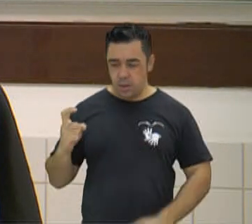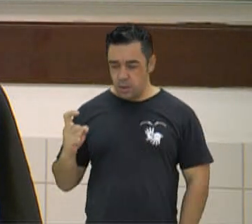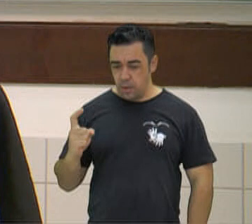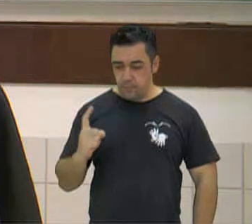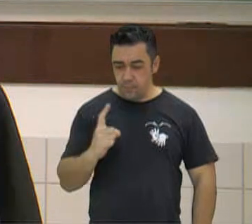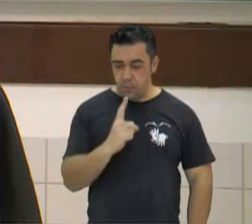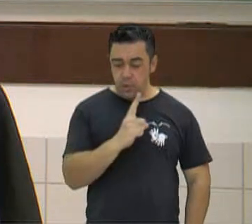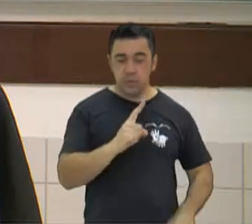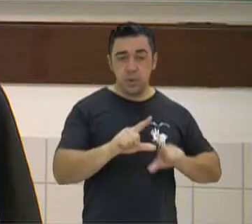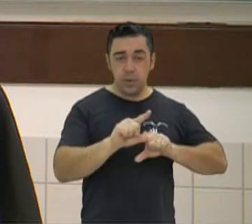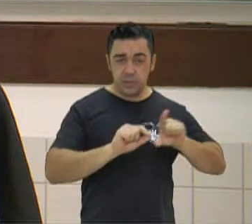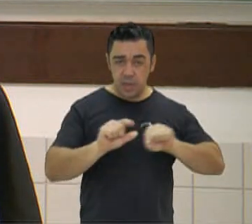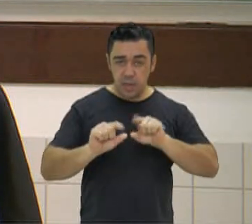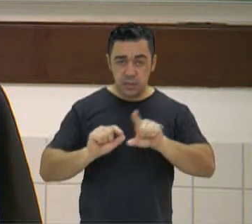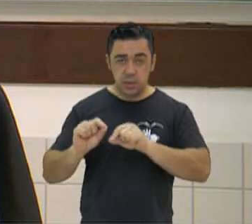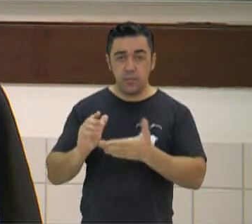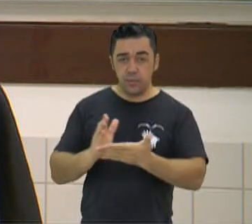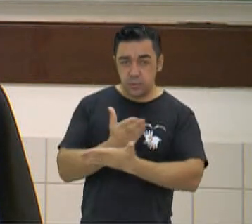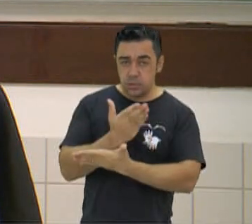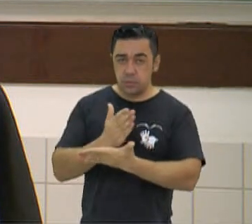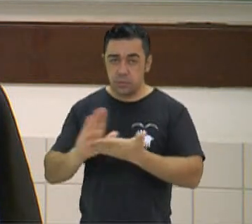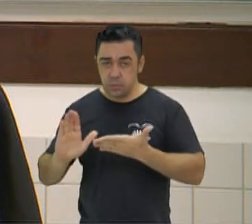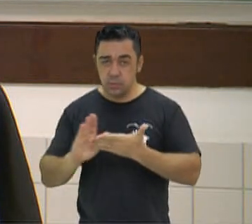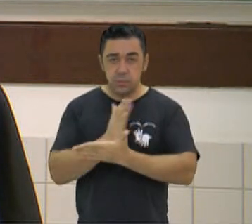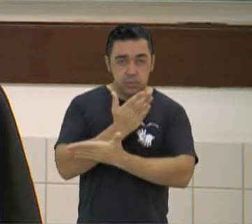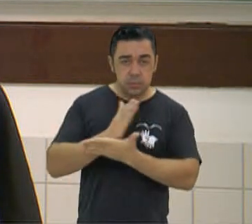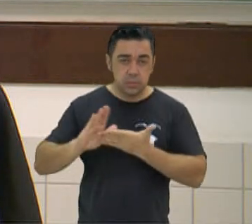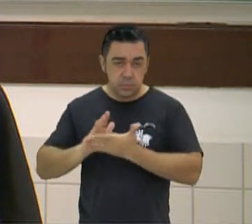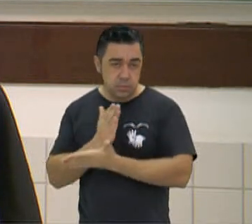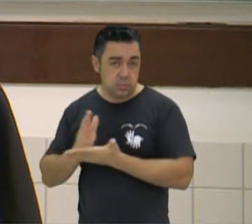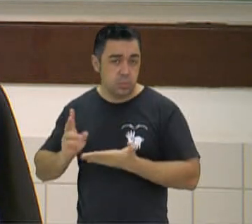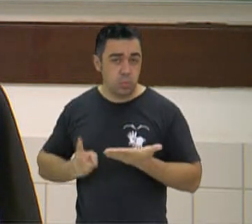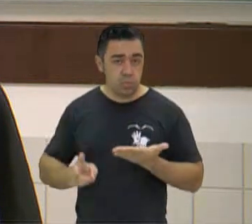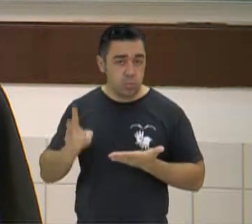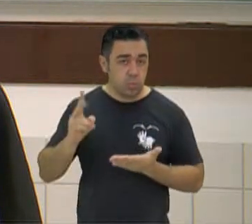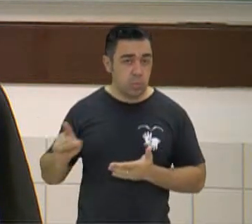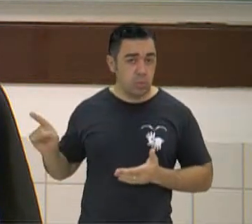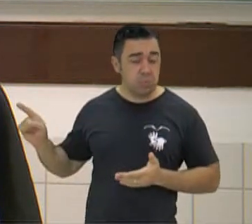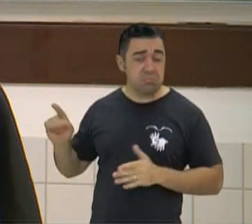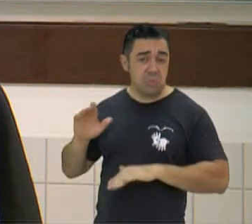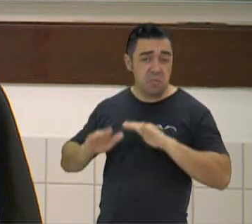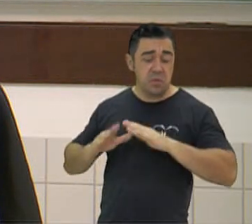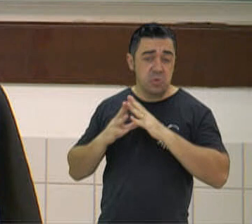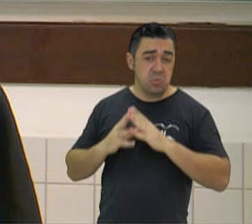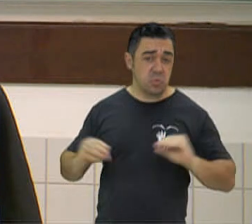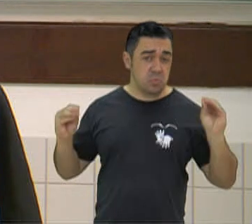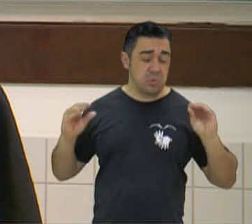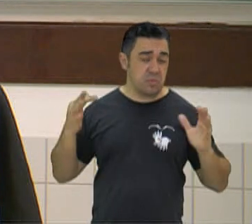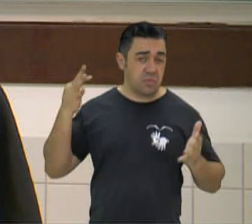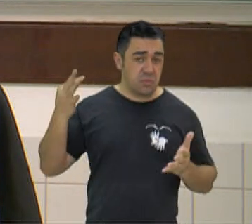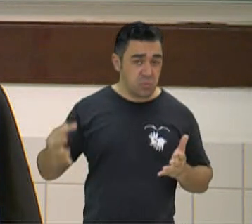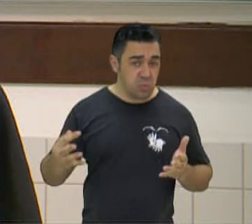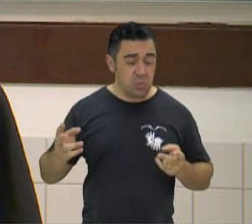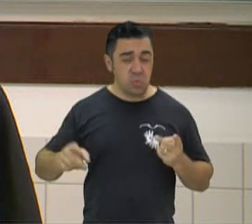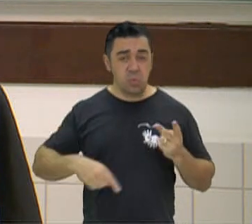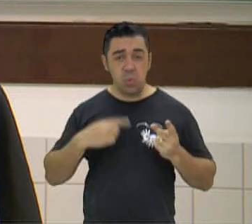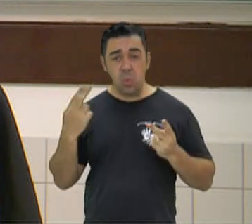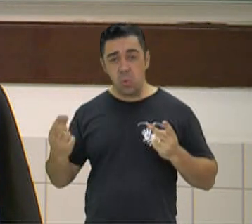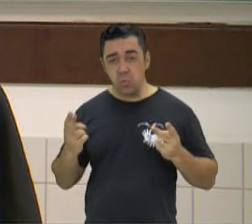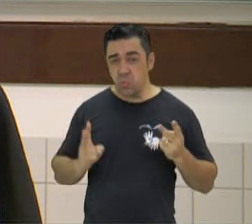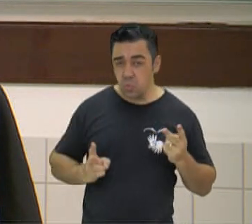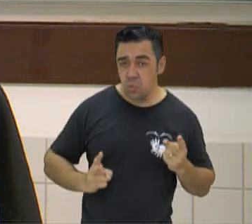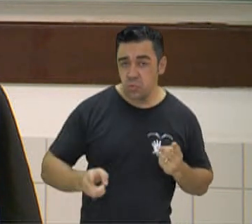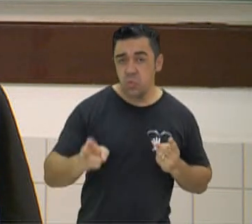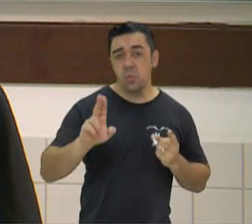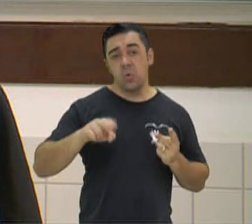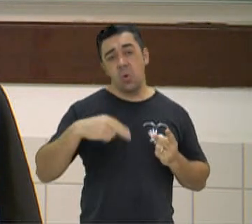selecionando os organismos que não tinham mais, mas permaneceu. O que vai acontecer? Pode ser que suma um dia, pode ser que permaneça, pode ser que volte a ter